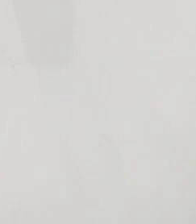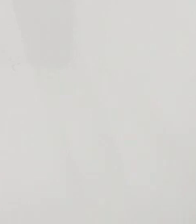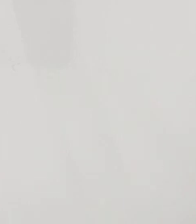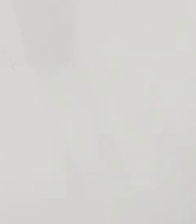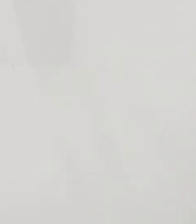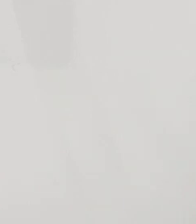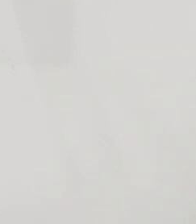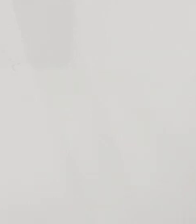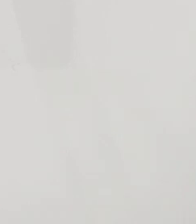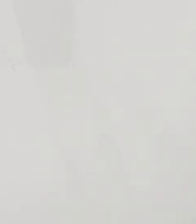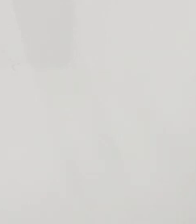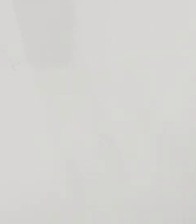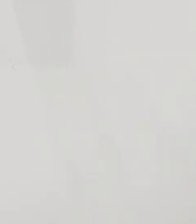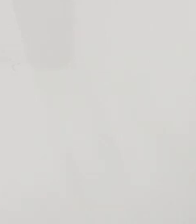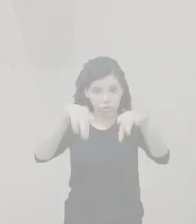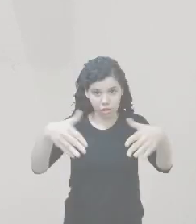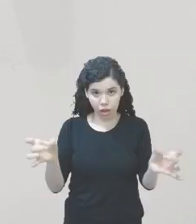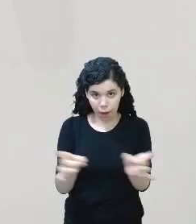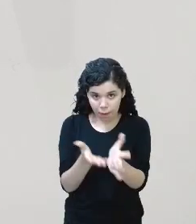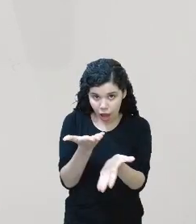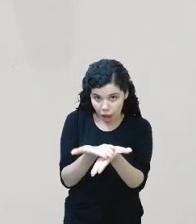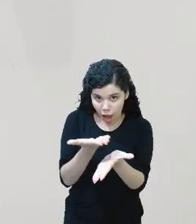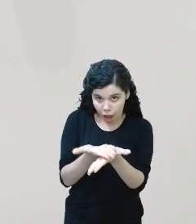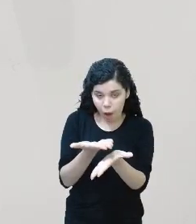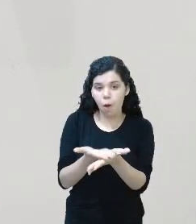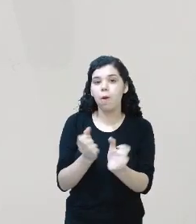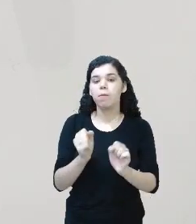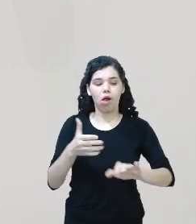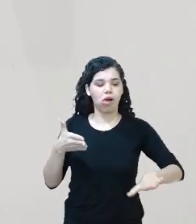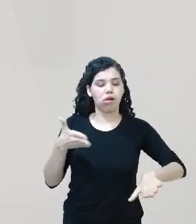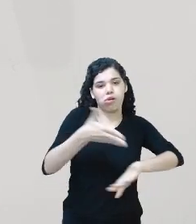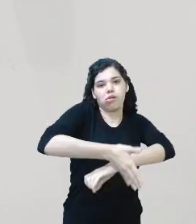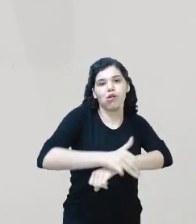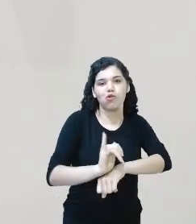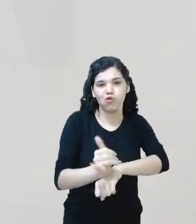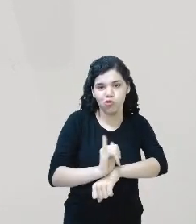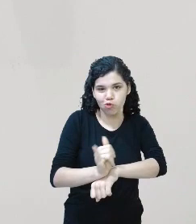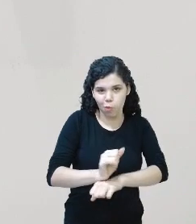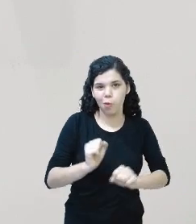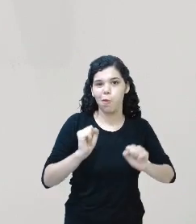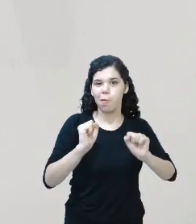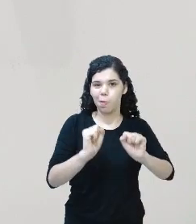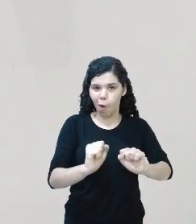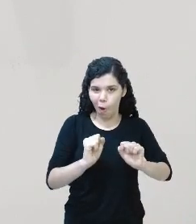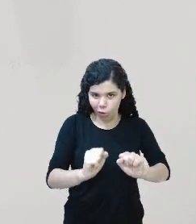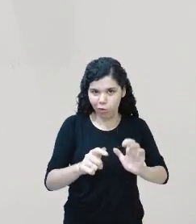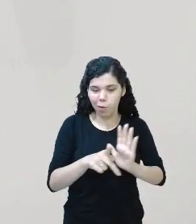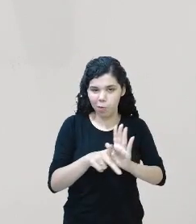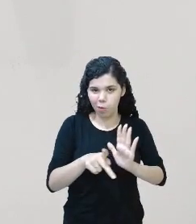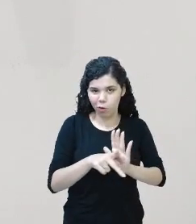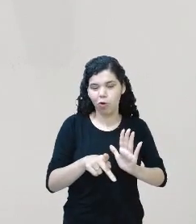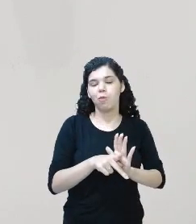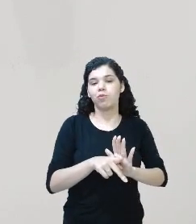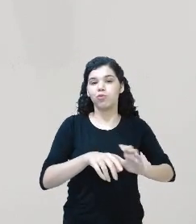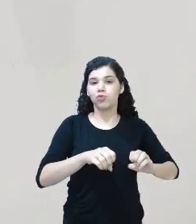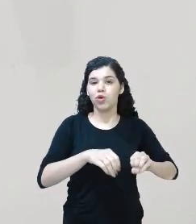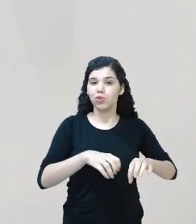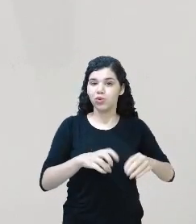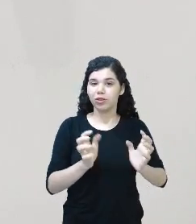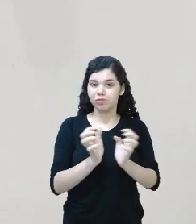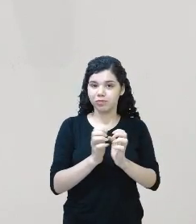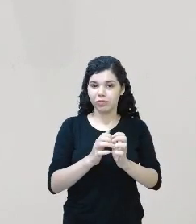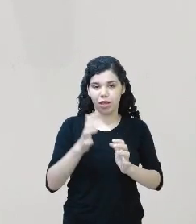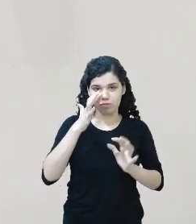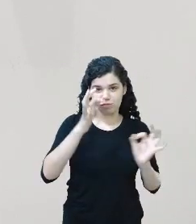pode acessar no final, lá no YouTube. Você pode entrar lá no canal do Educa Recife e assistir